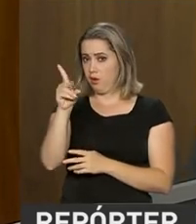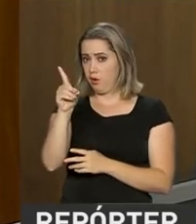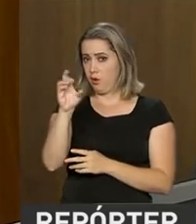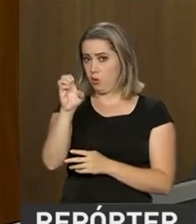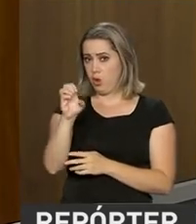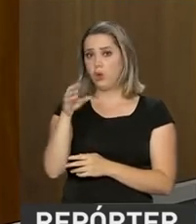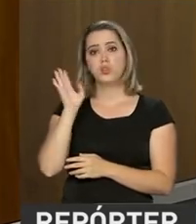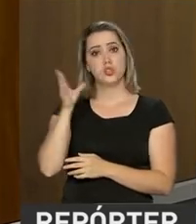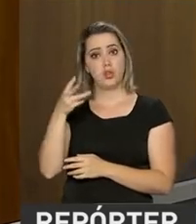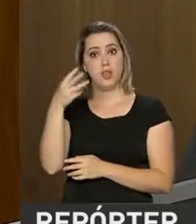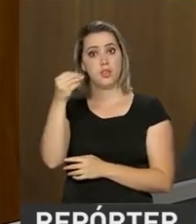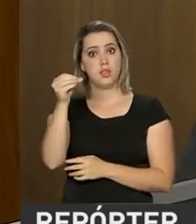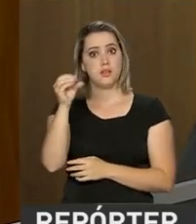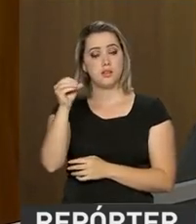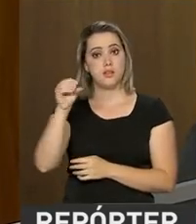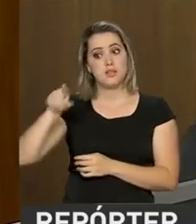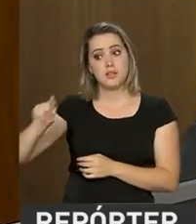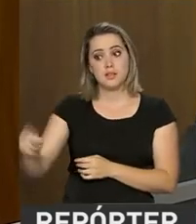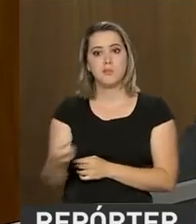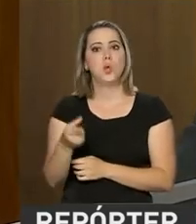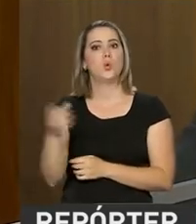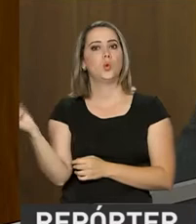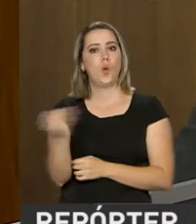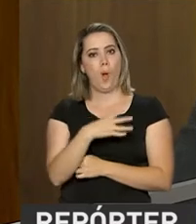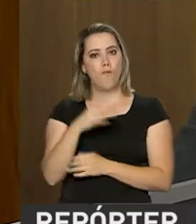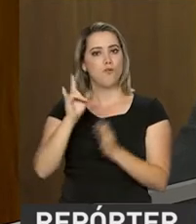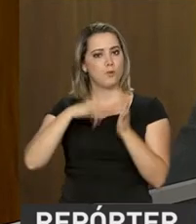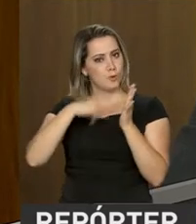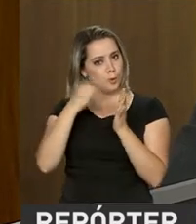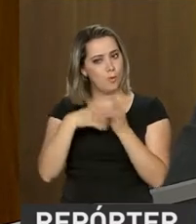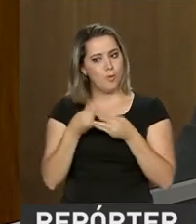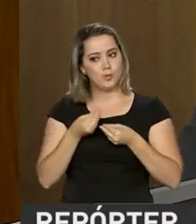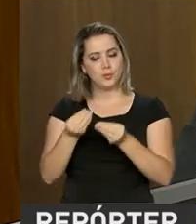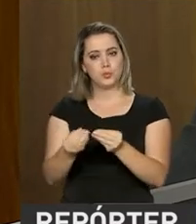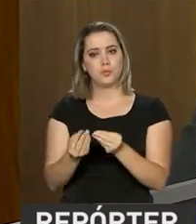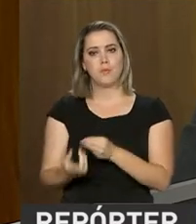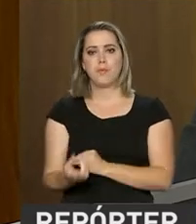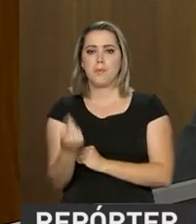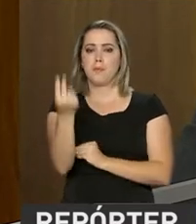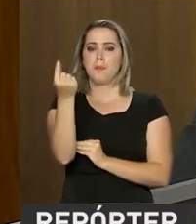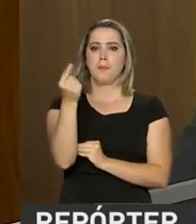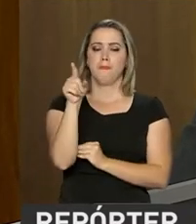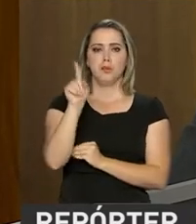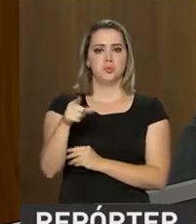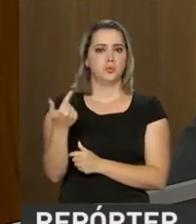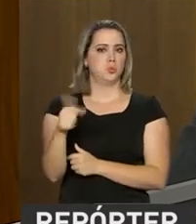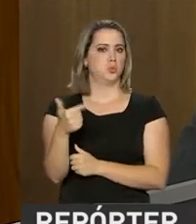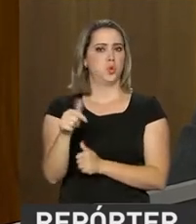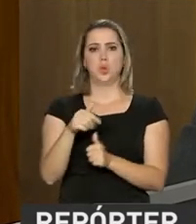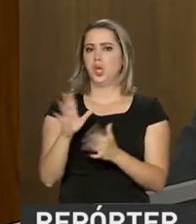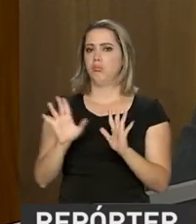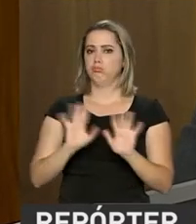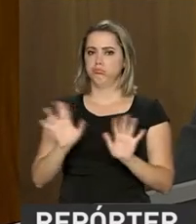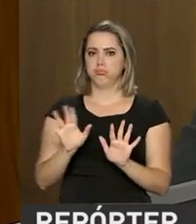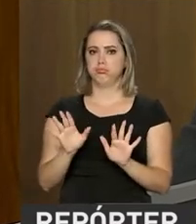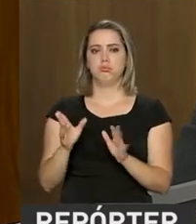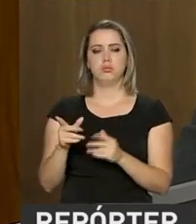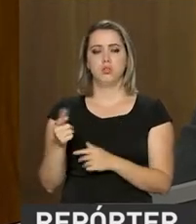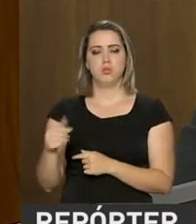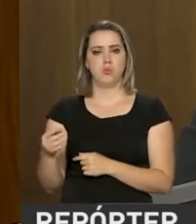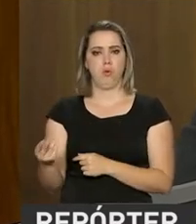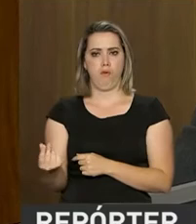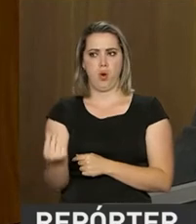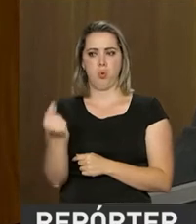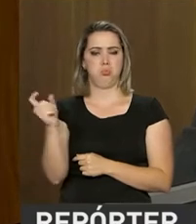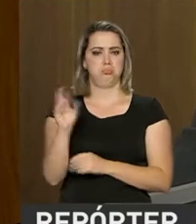300 mil carteiras e o valor por parte do departamento nacional de trânsito não haverá qualquer custo a mais para o cidadão mas